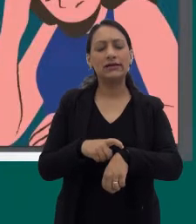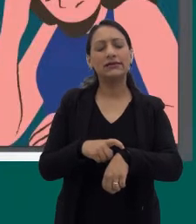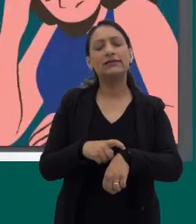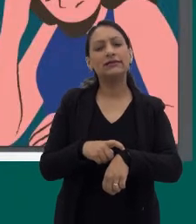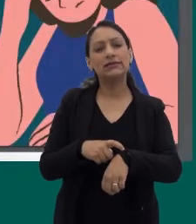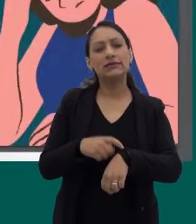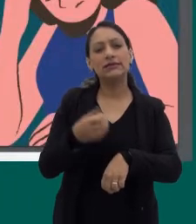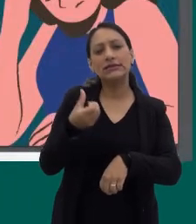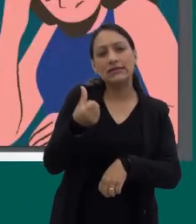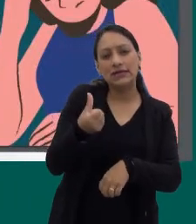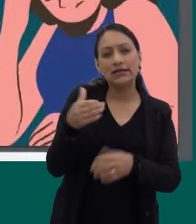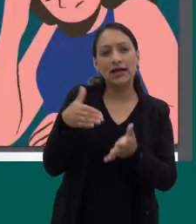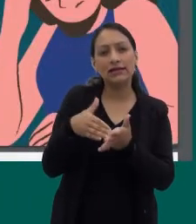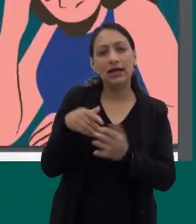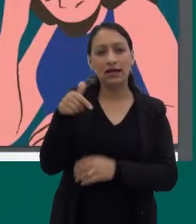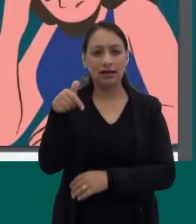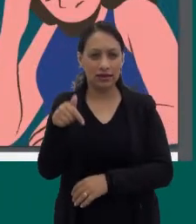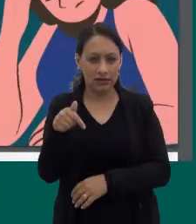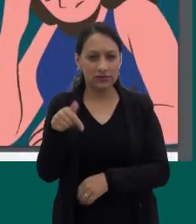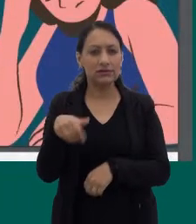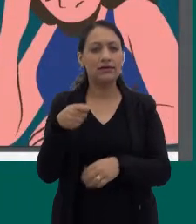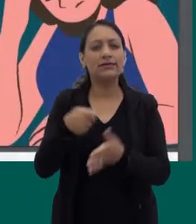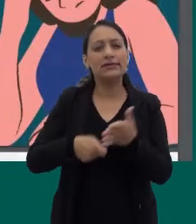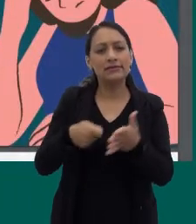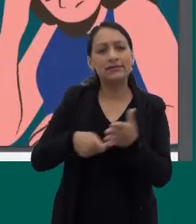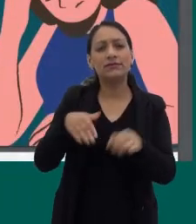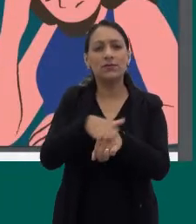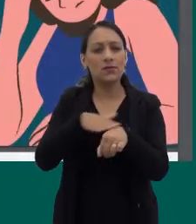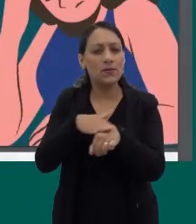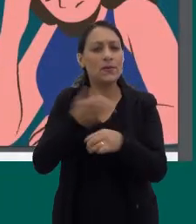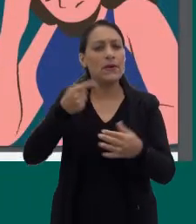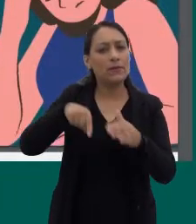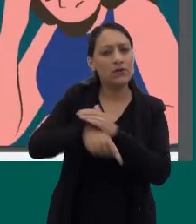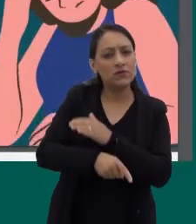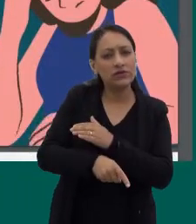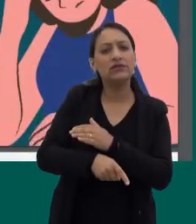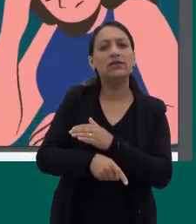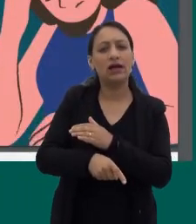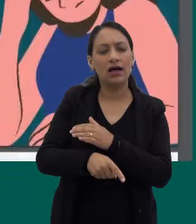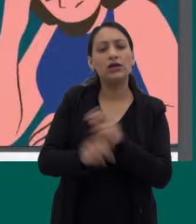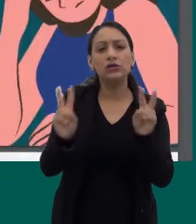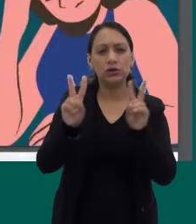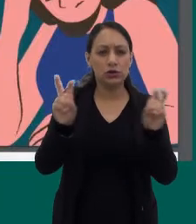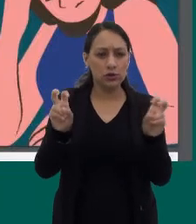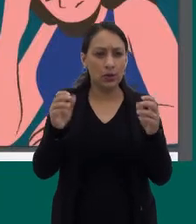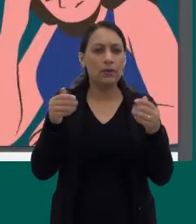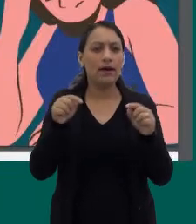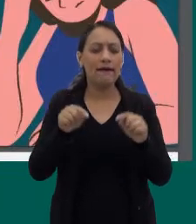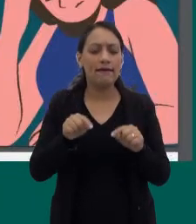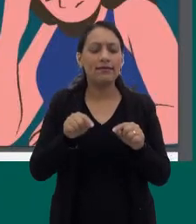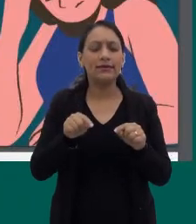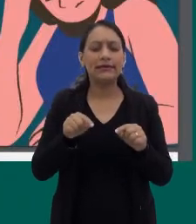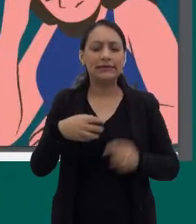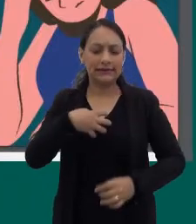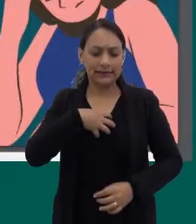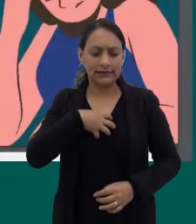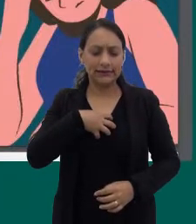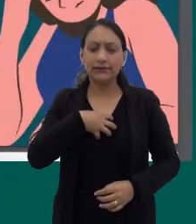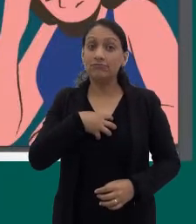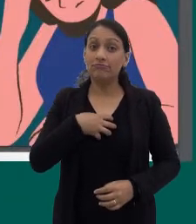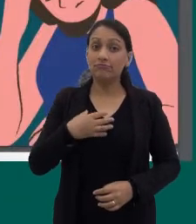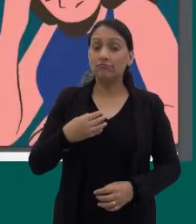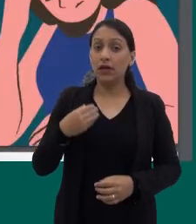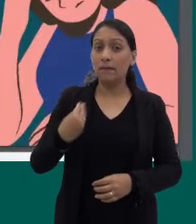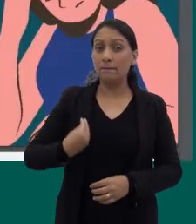a gente vai tentar conversar e aprofundar um pouco sobre esse sentimento tão presente na nossa